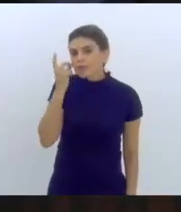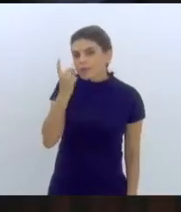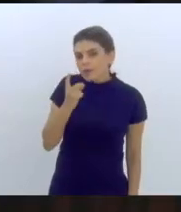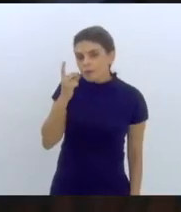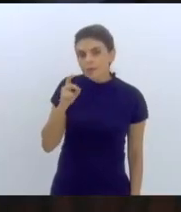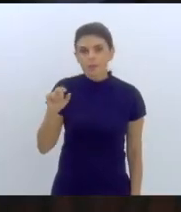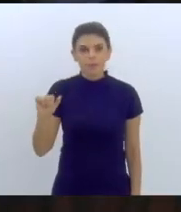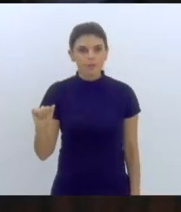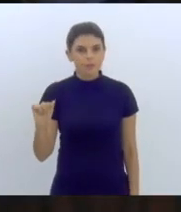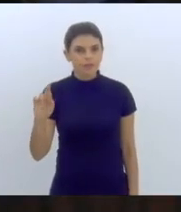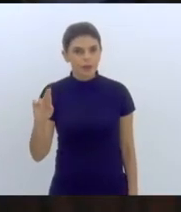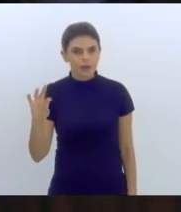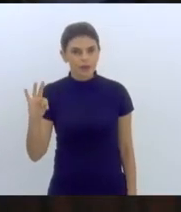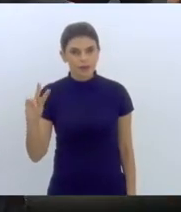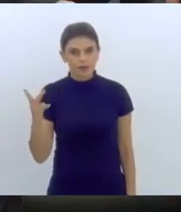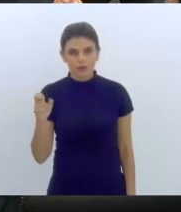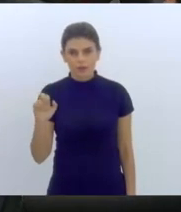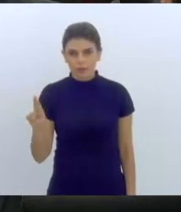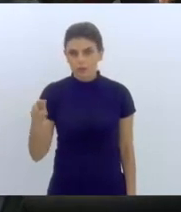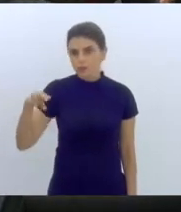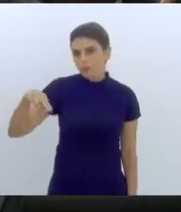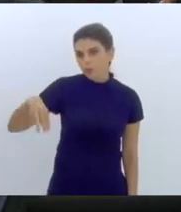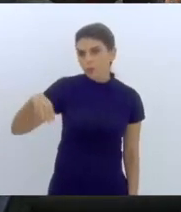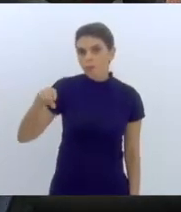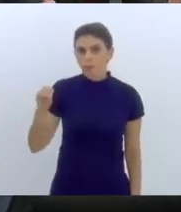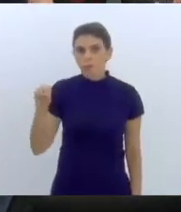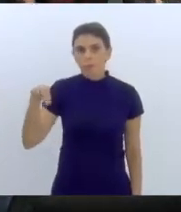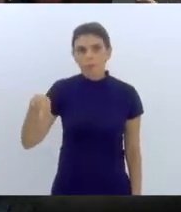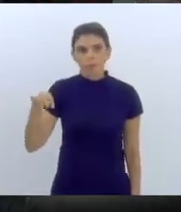Deputado Arthur Monteiro.